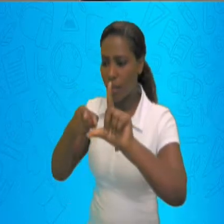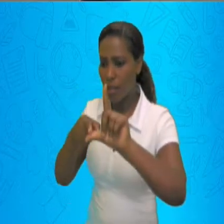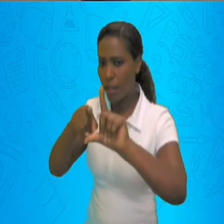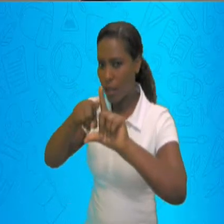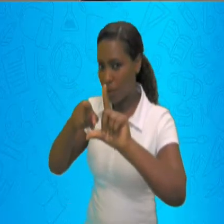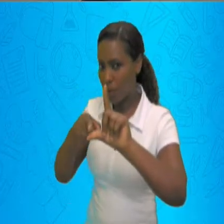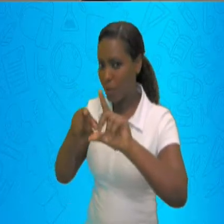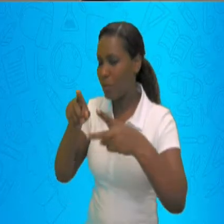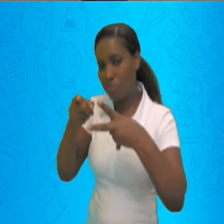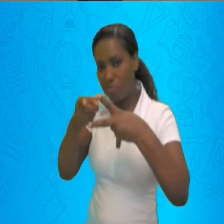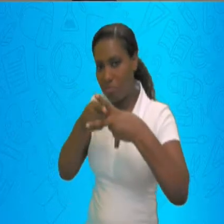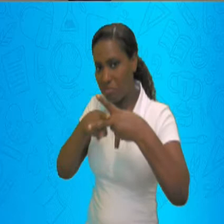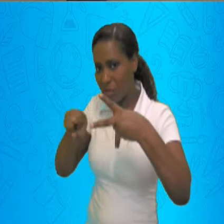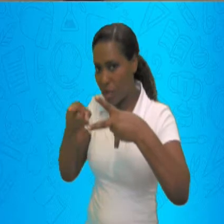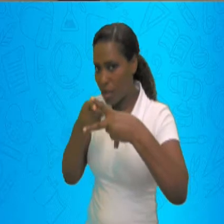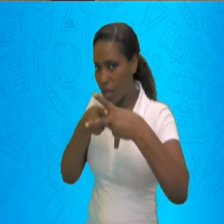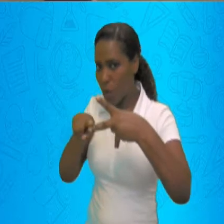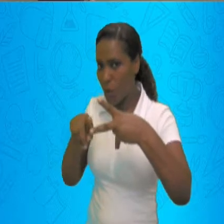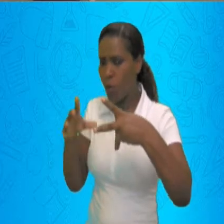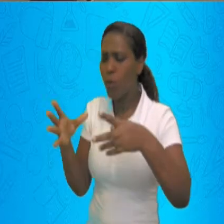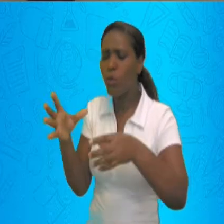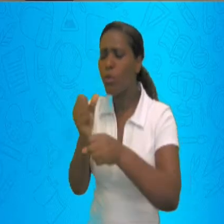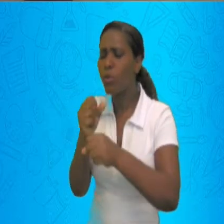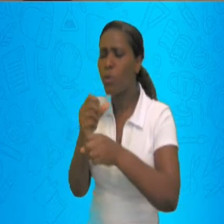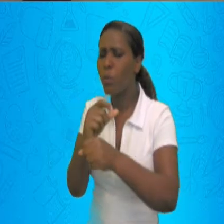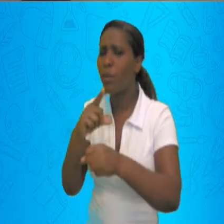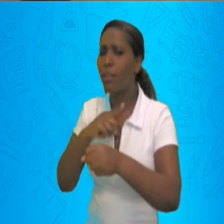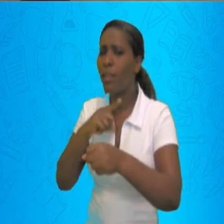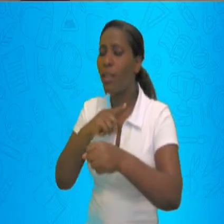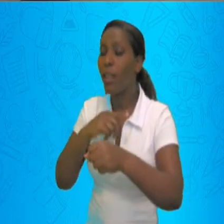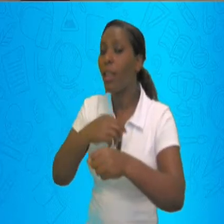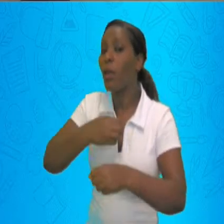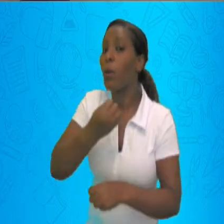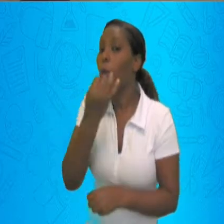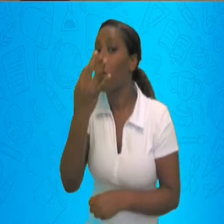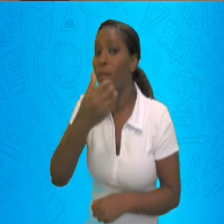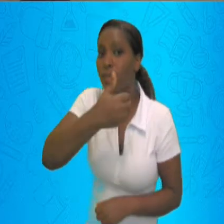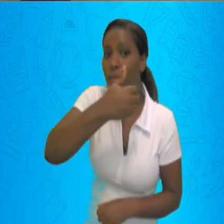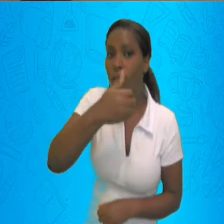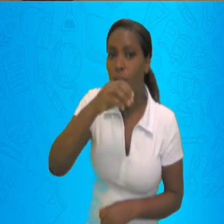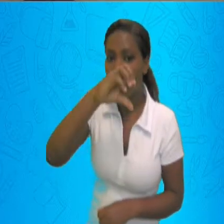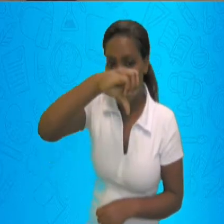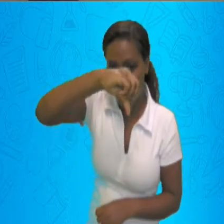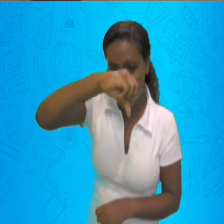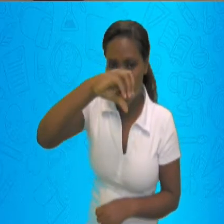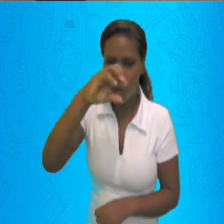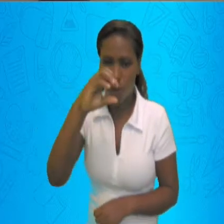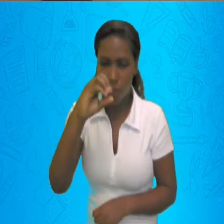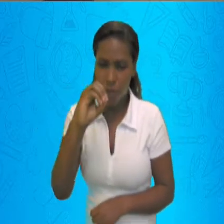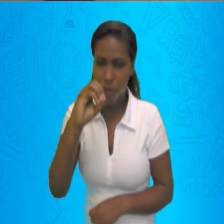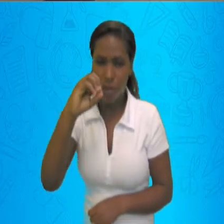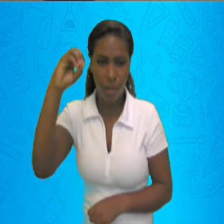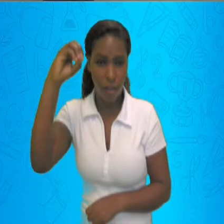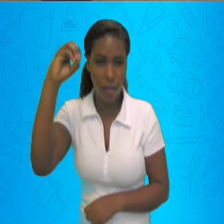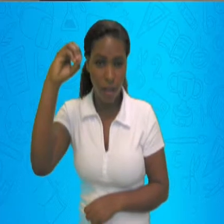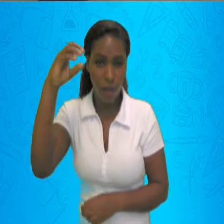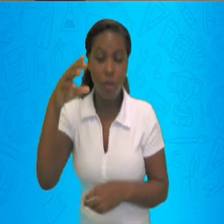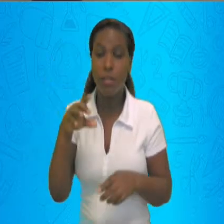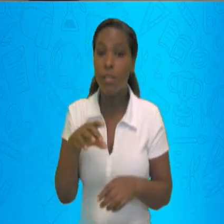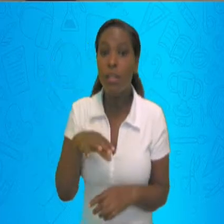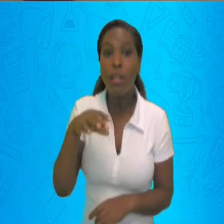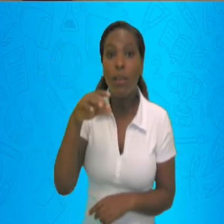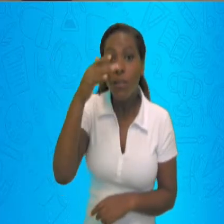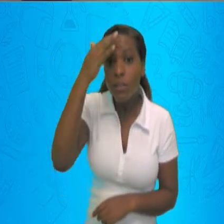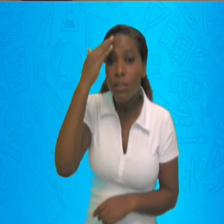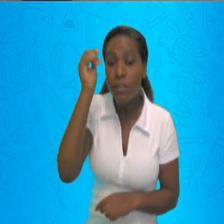eu tenho o valor de 90 graus e se eu sei que o ângulo raso ele mede 180,